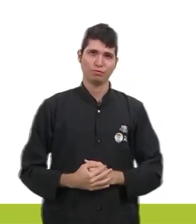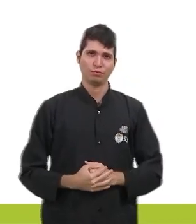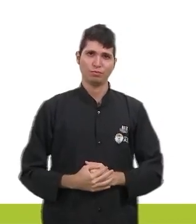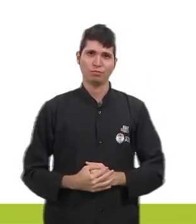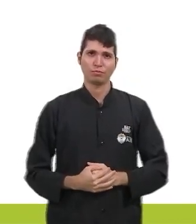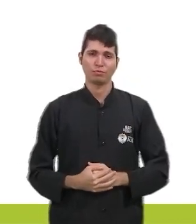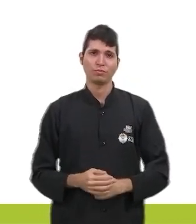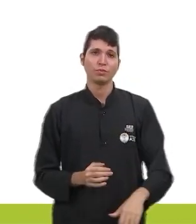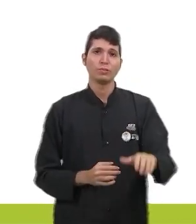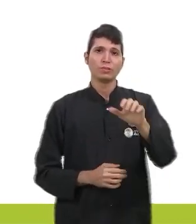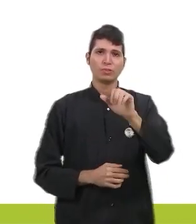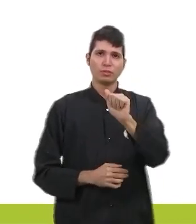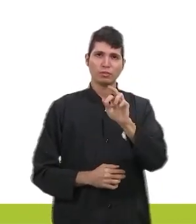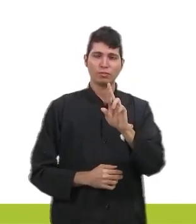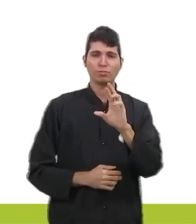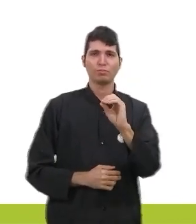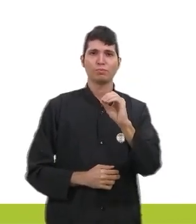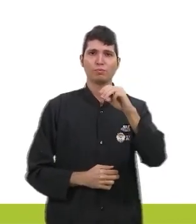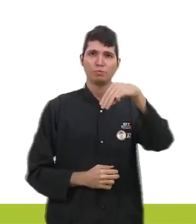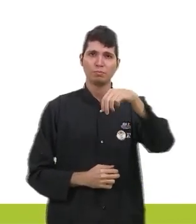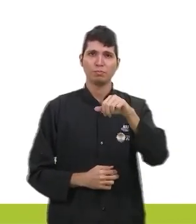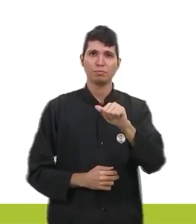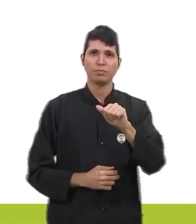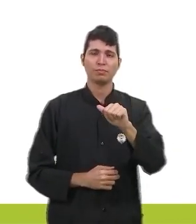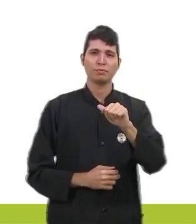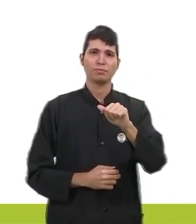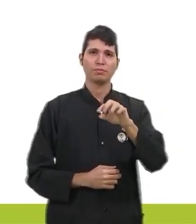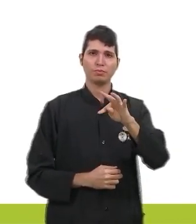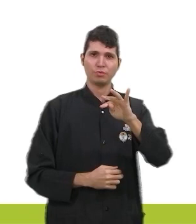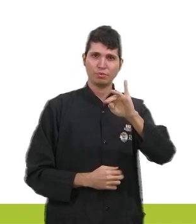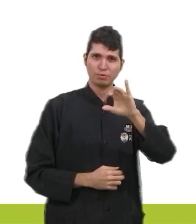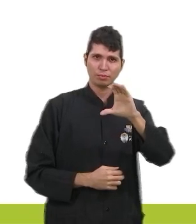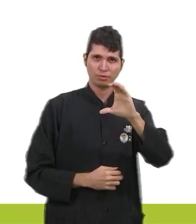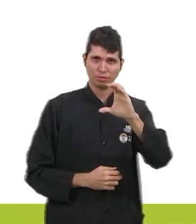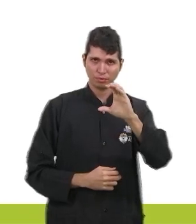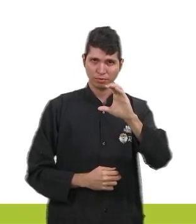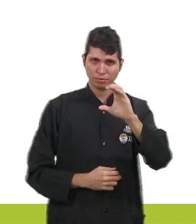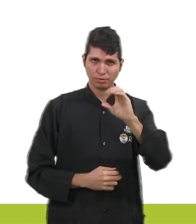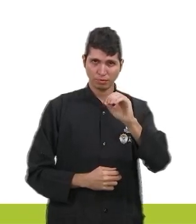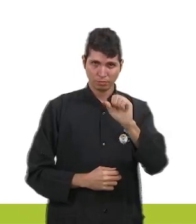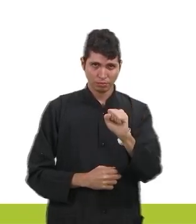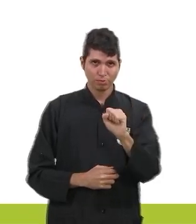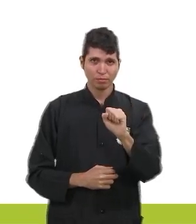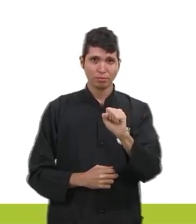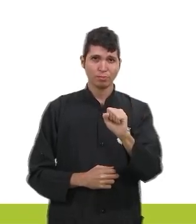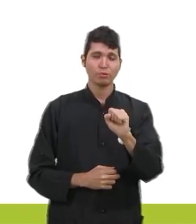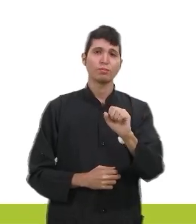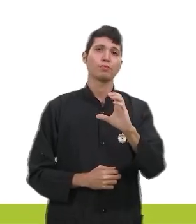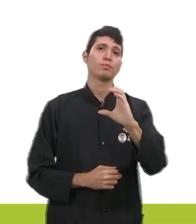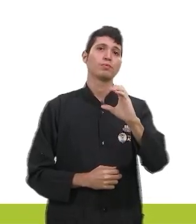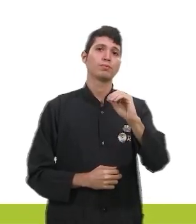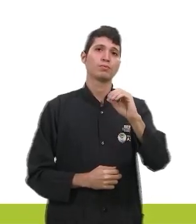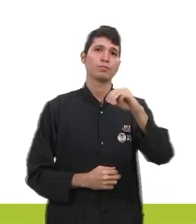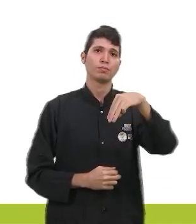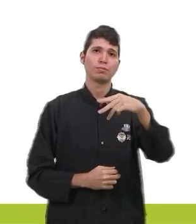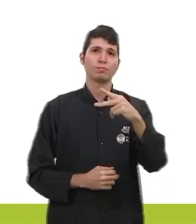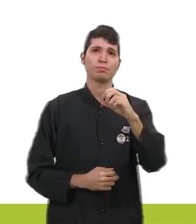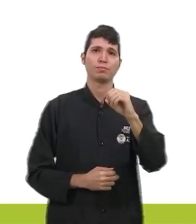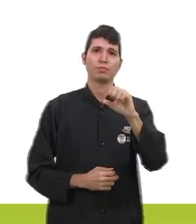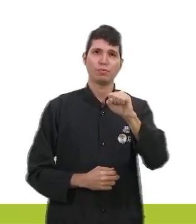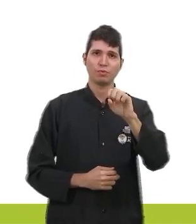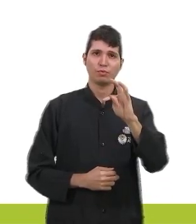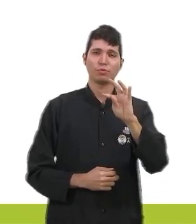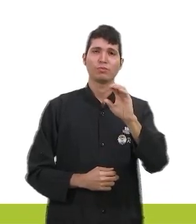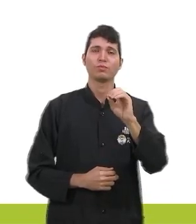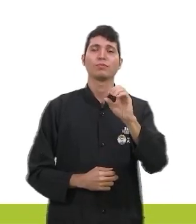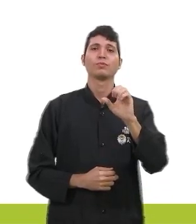Compostos aromáticos. O que são os compostos aromáticos? Vocês precisam saber muito bem, tá,